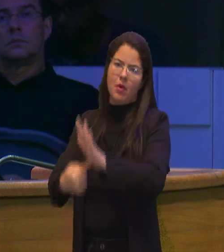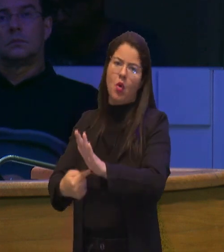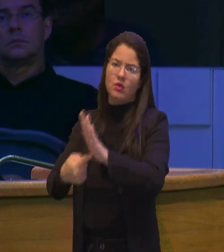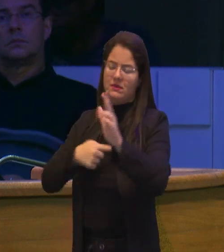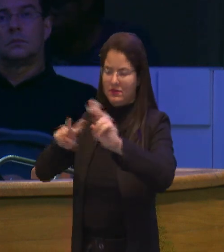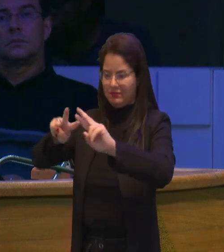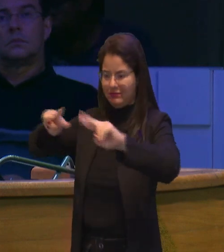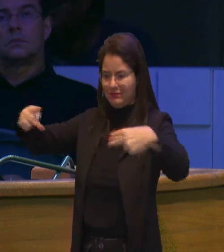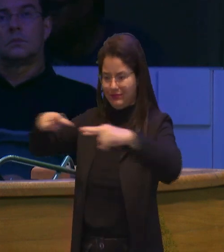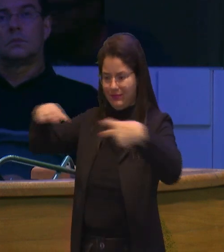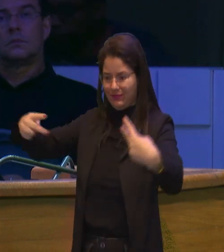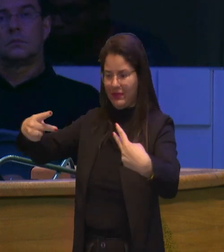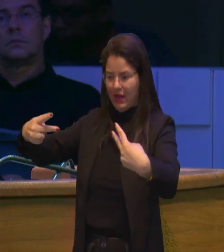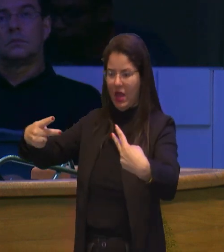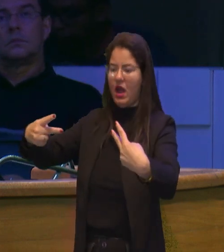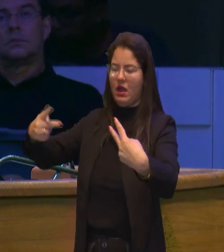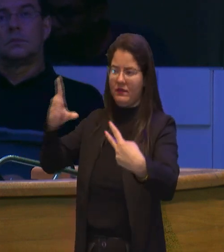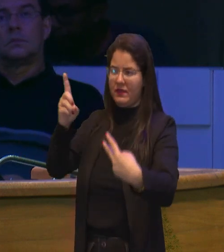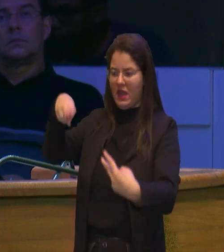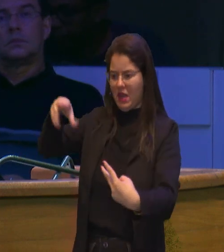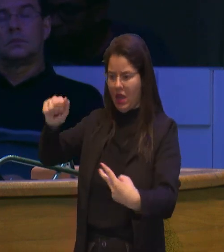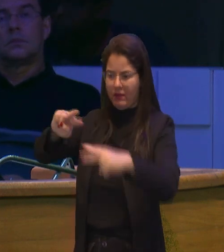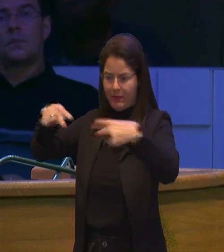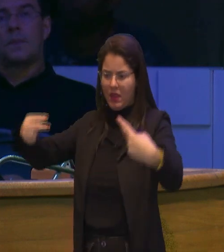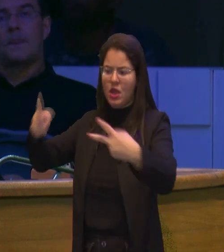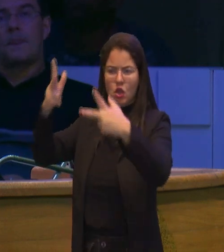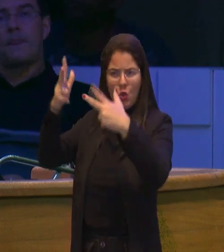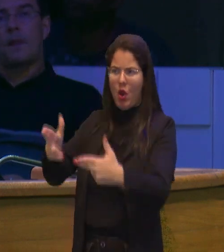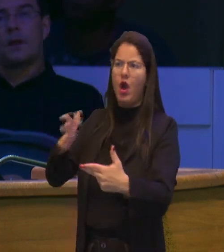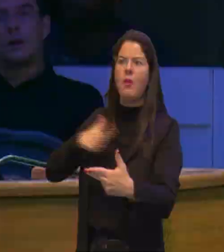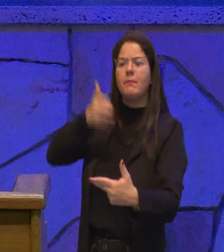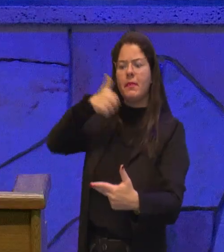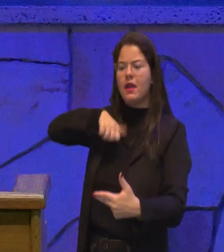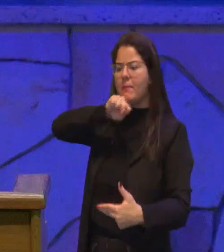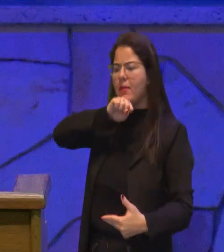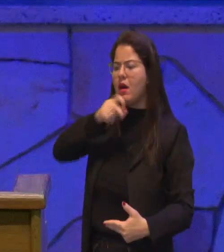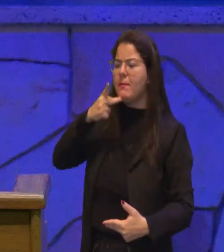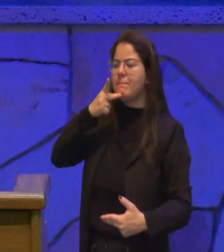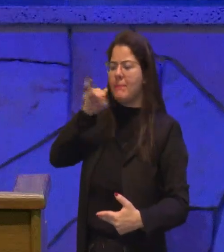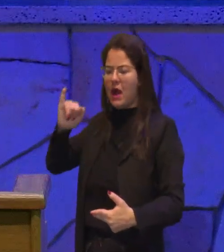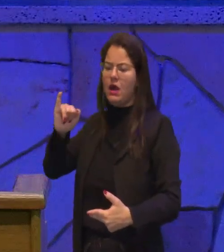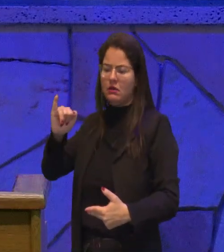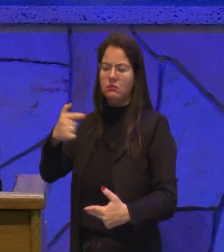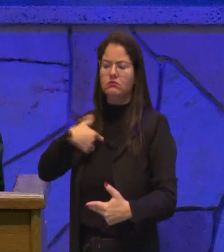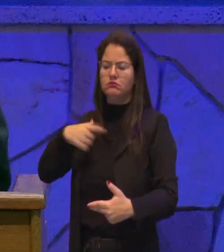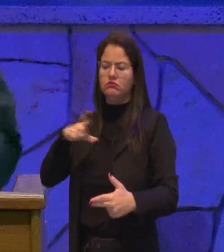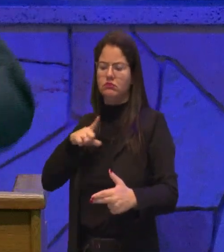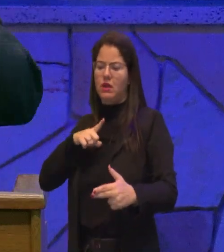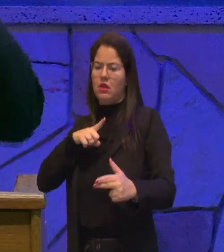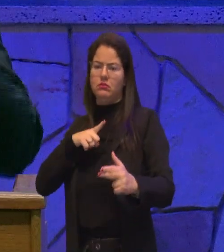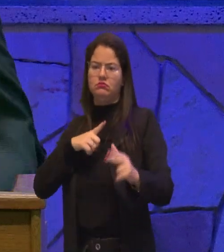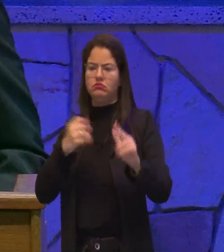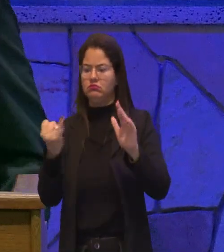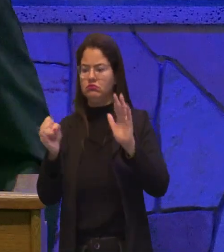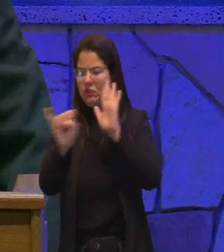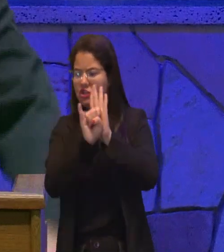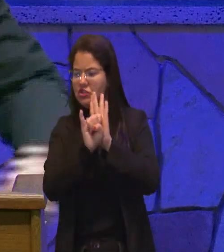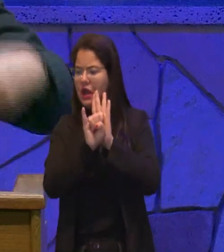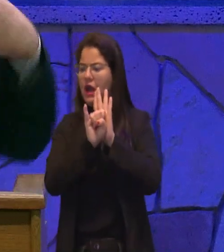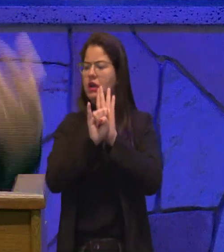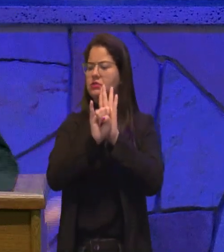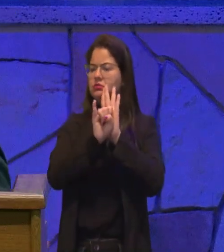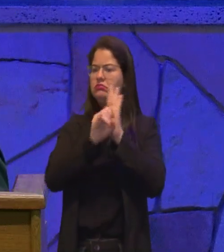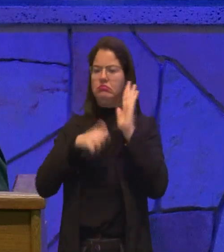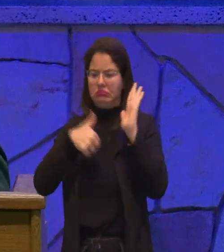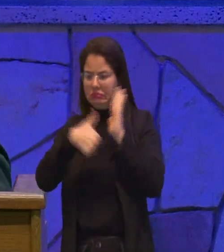mesmo sangue, as provas que foram estabelecidas, e isso me dá uma identidade. Eu tenho um pai, eu tenho uma mãe e tenho